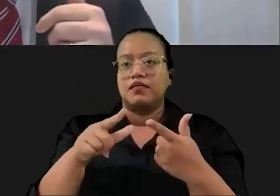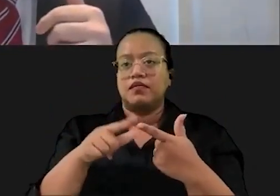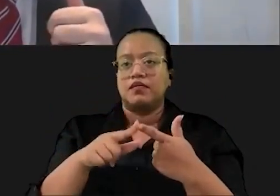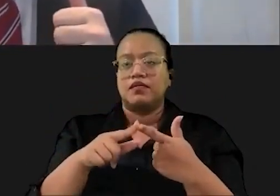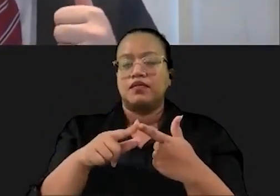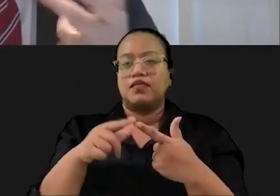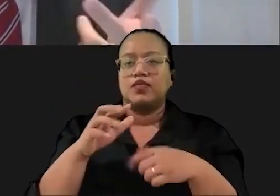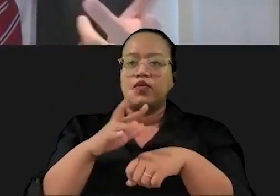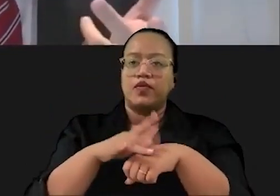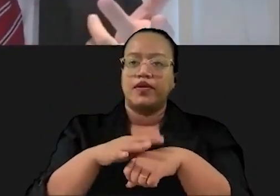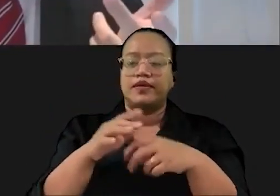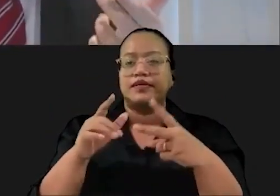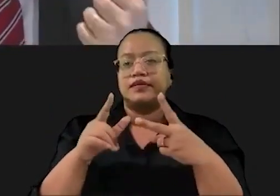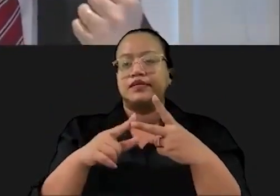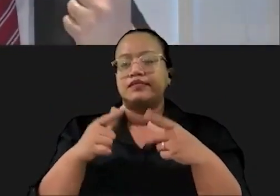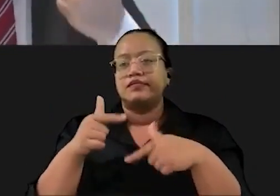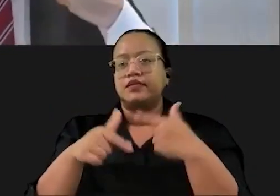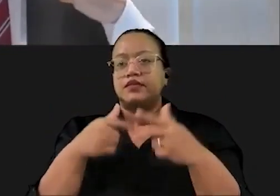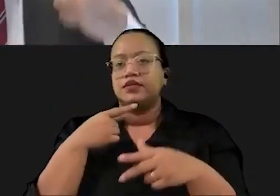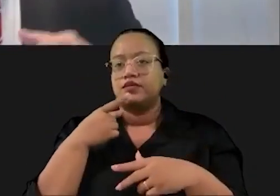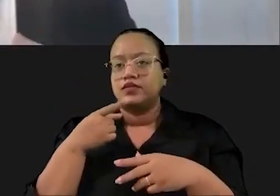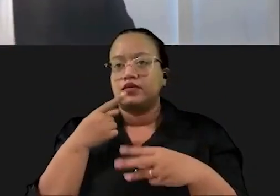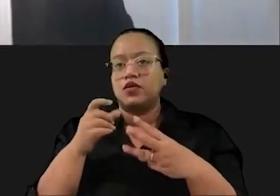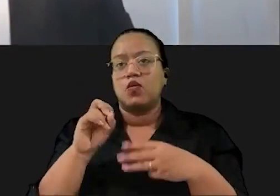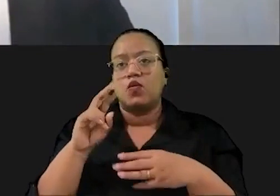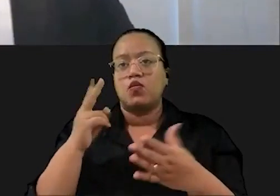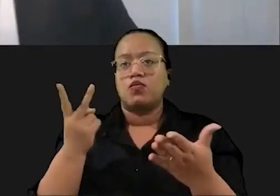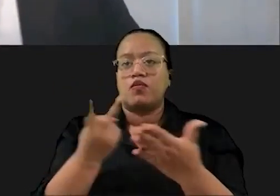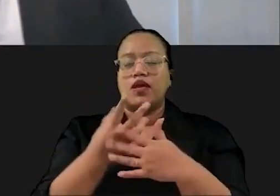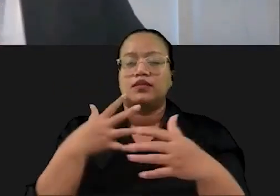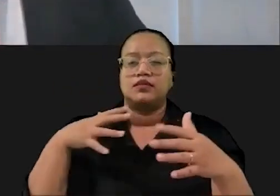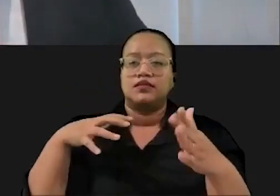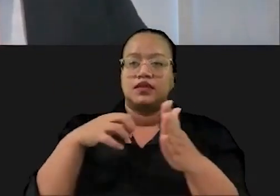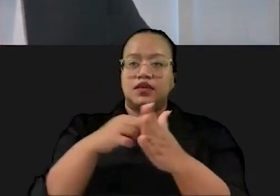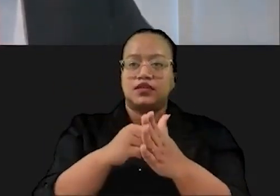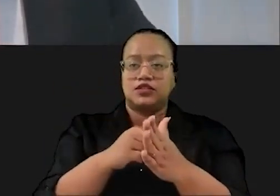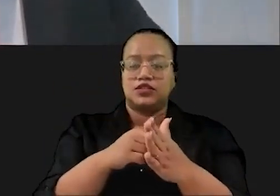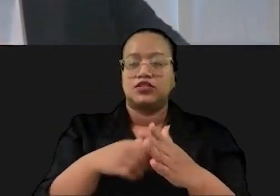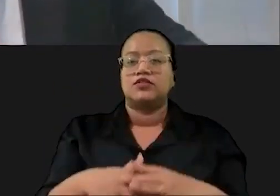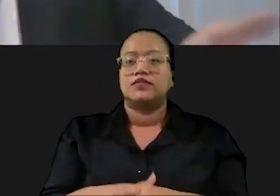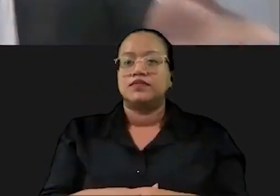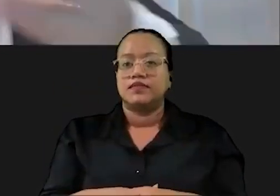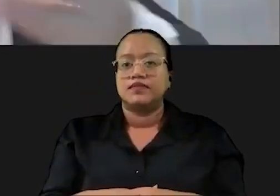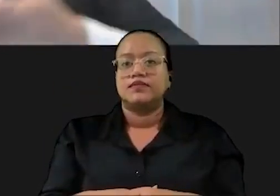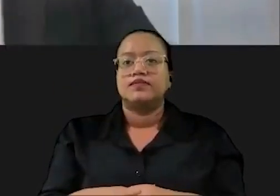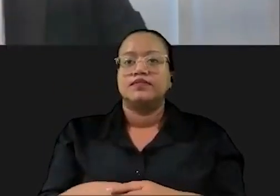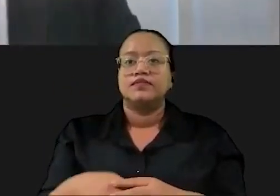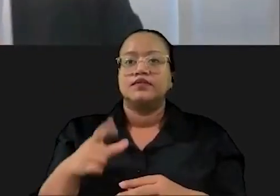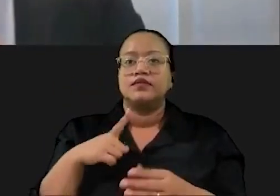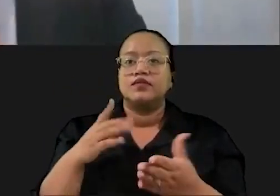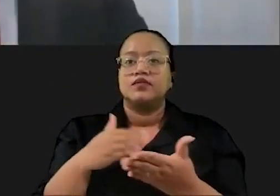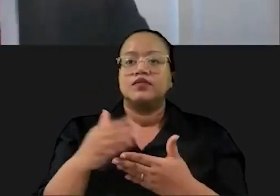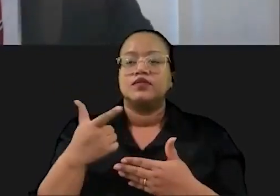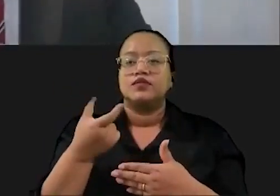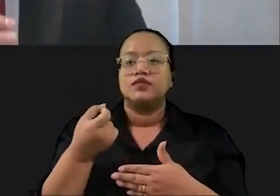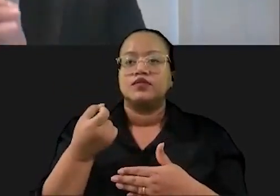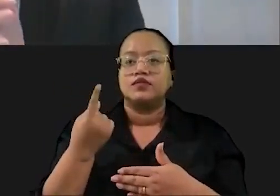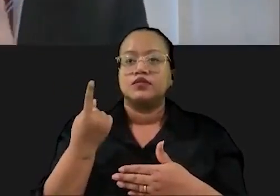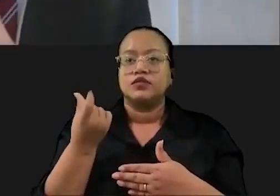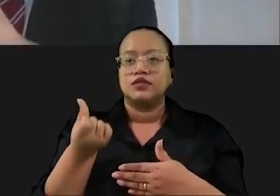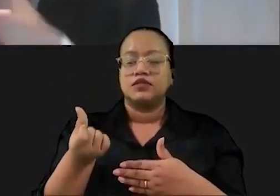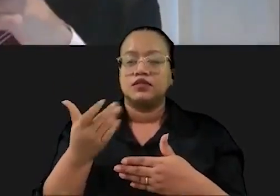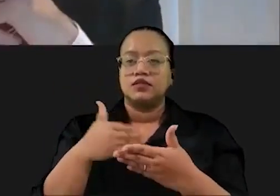auxílio-acidente. Ela se originou em 2016 aqui no GEF de São Paulo e passou por uma evolução,